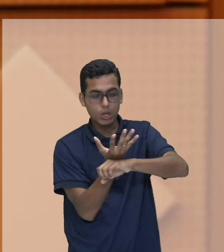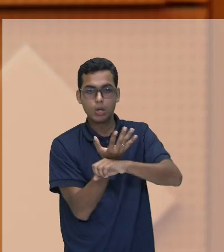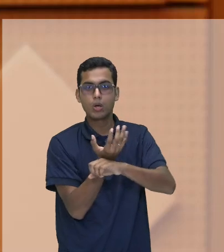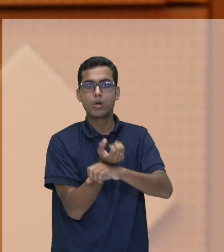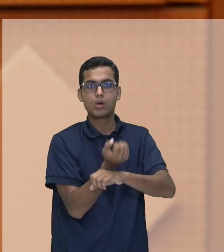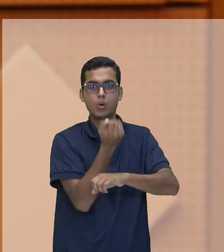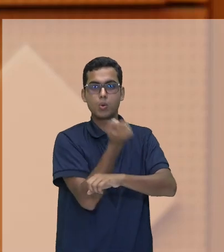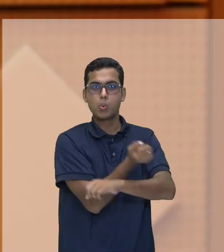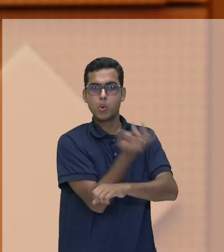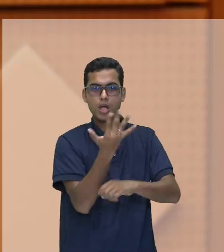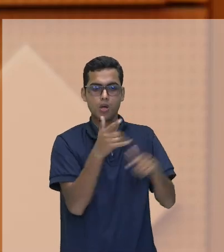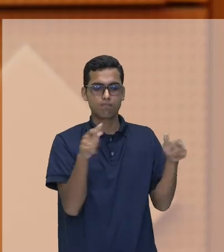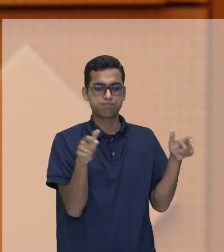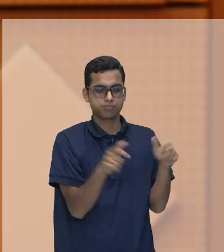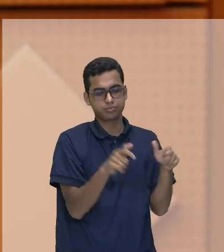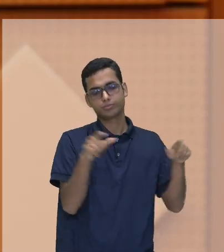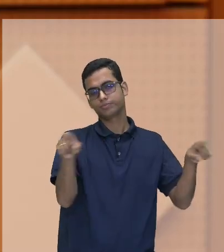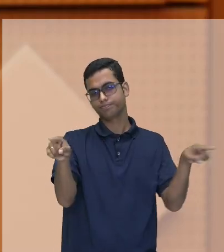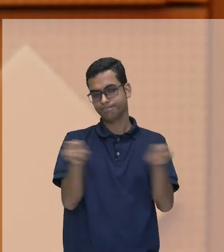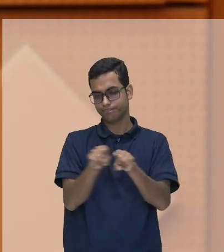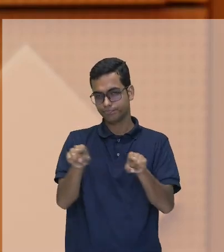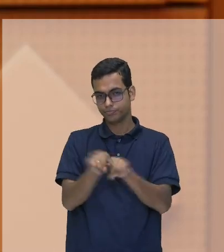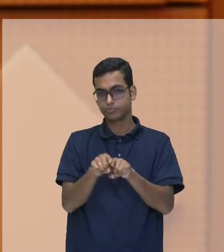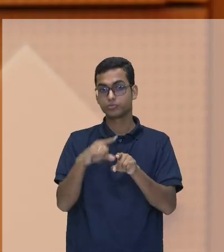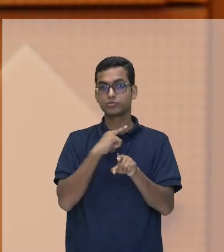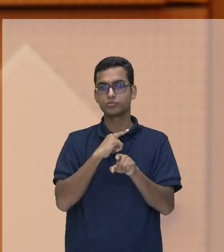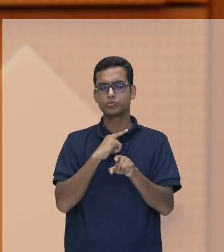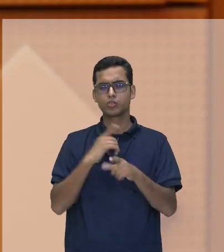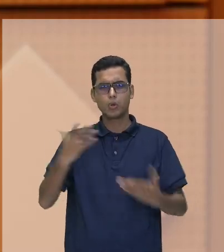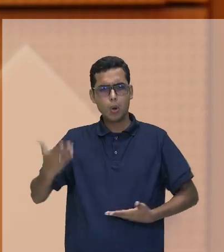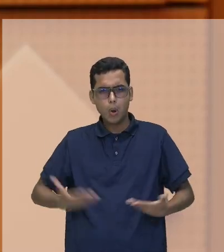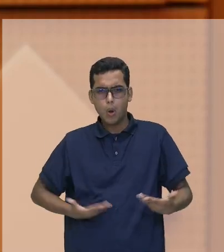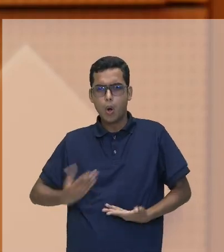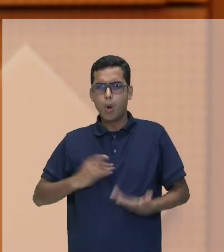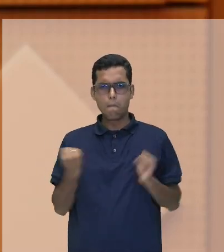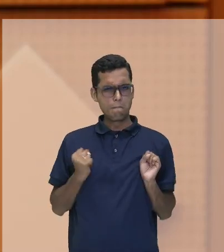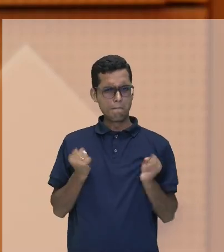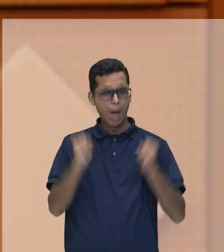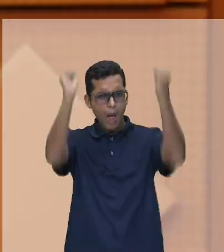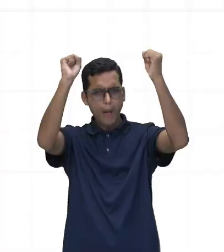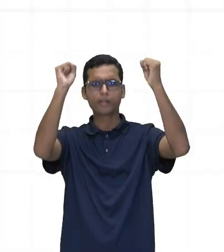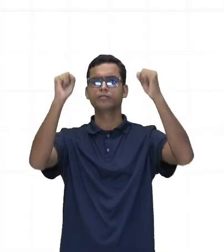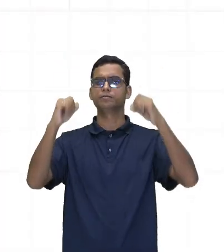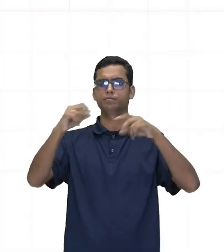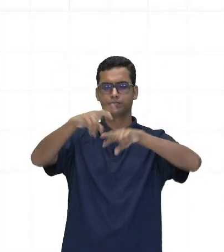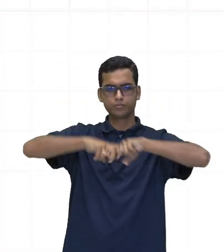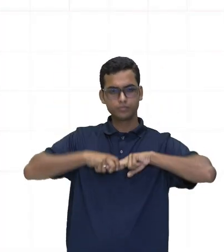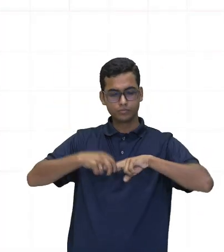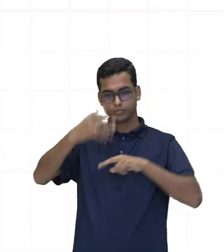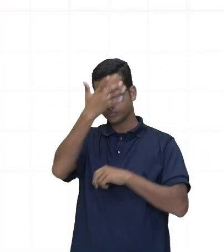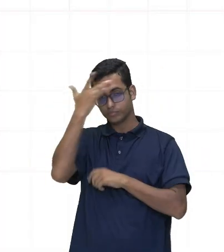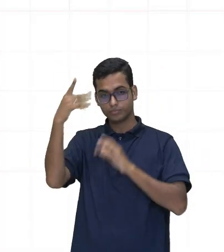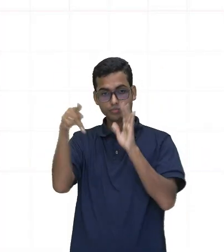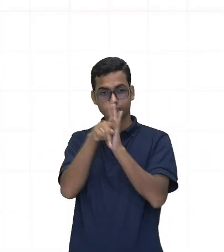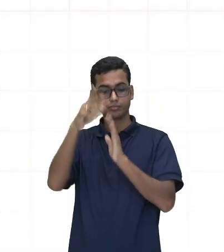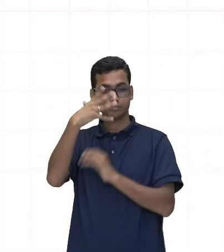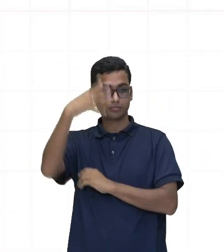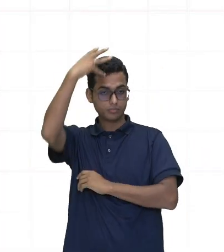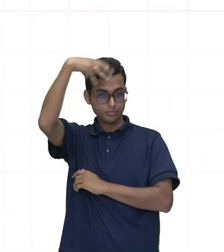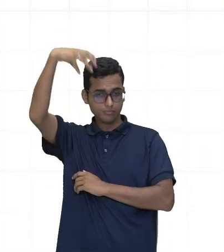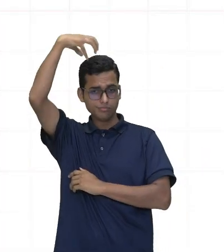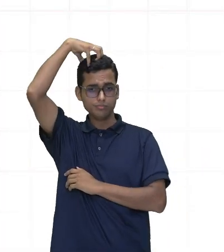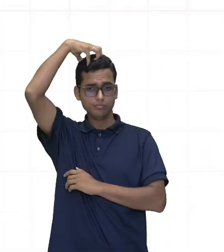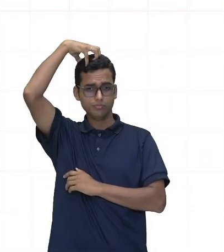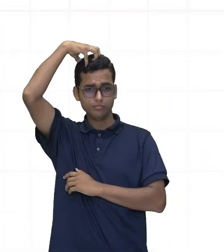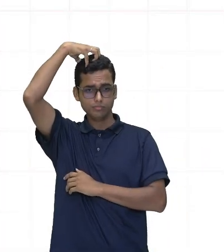O que aconteceu? No século XIV, ocorreram uma série de episódios dramáticos que